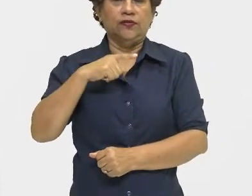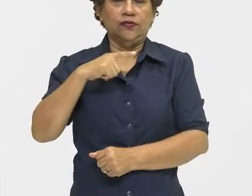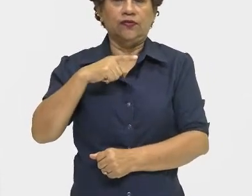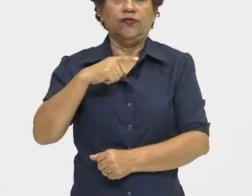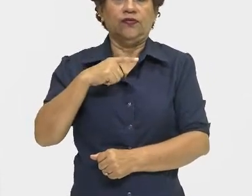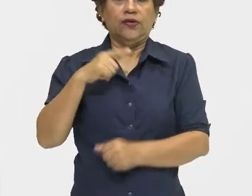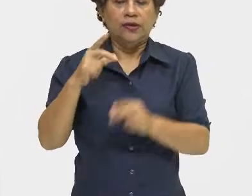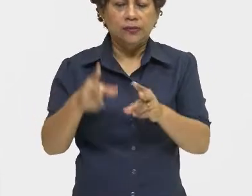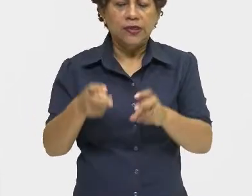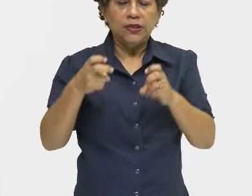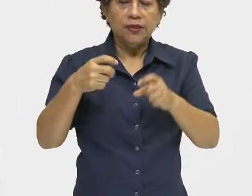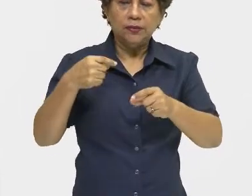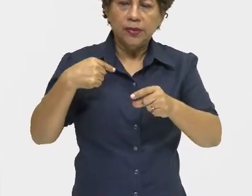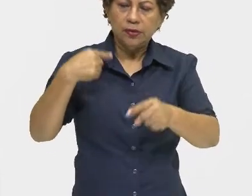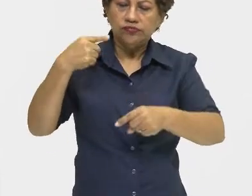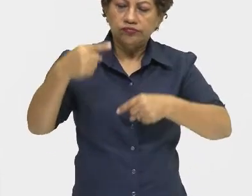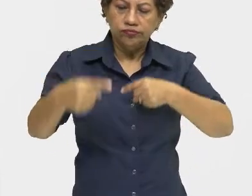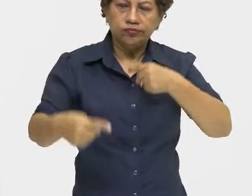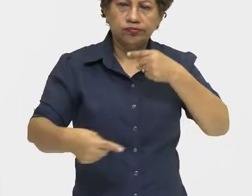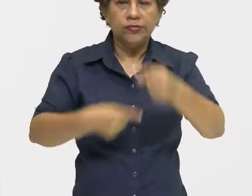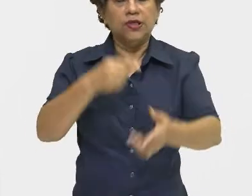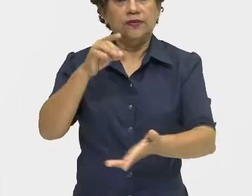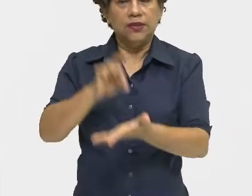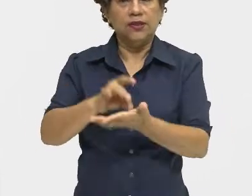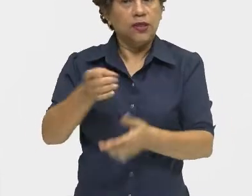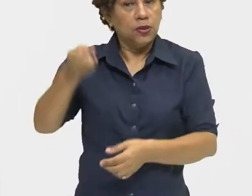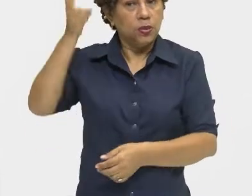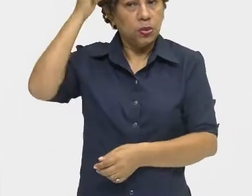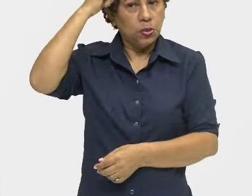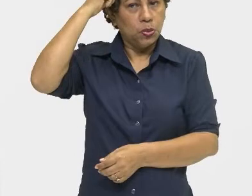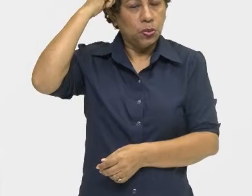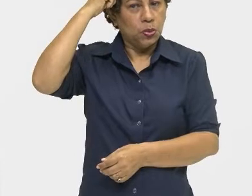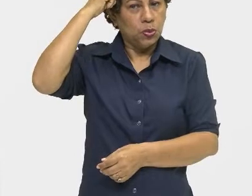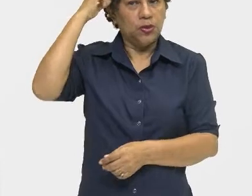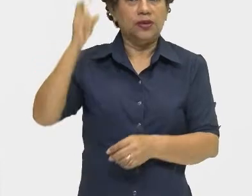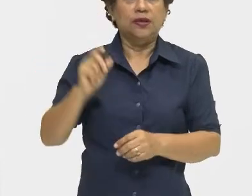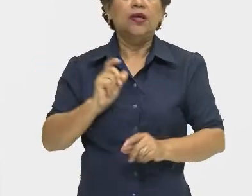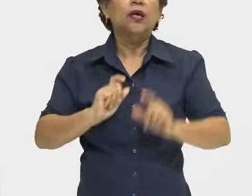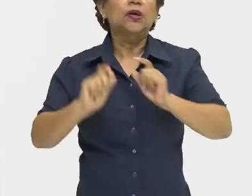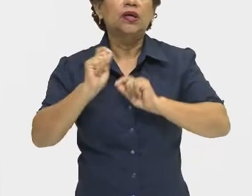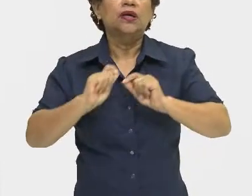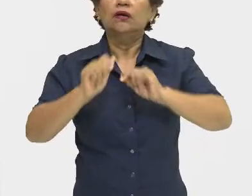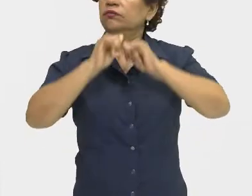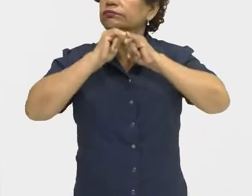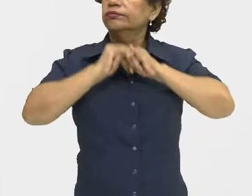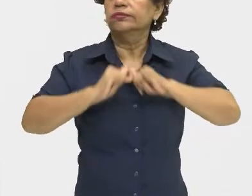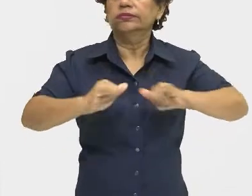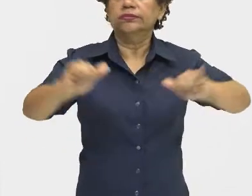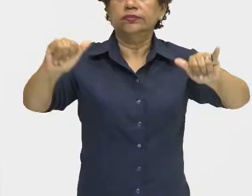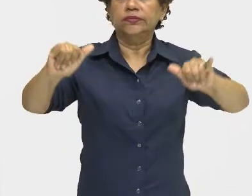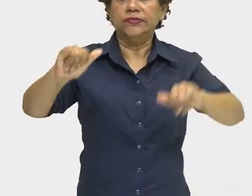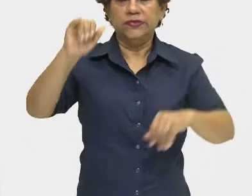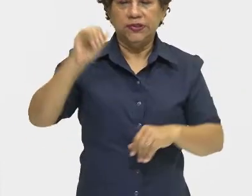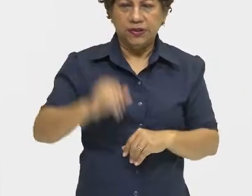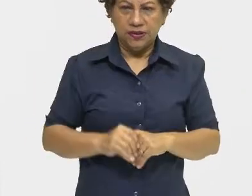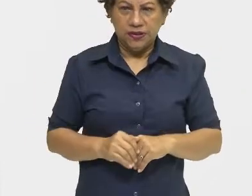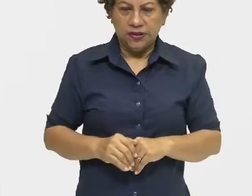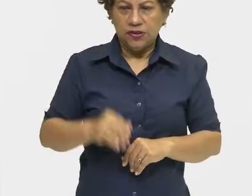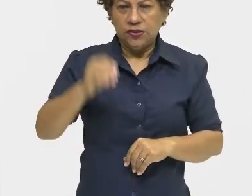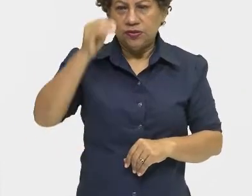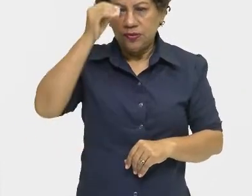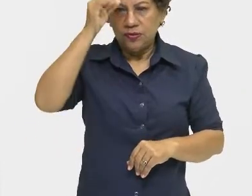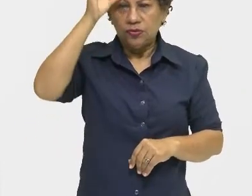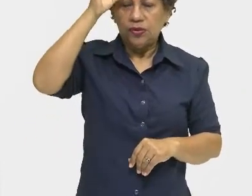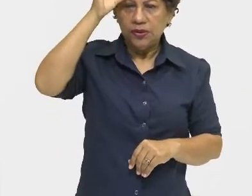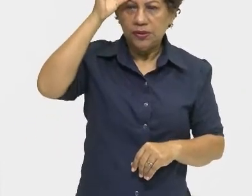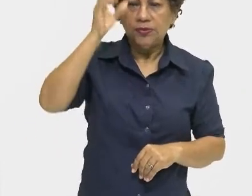assimila a realidade. A cultura é a transmissão de conhecimentos cultivados através